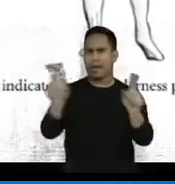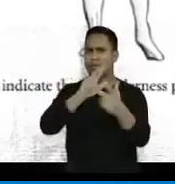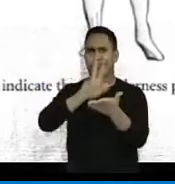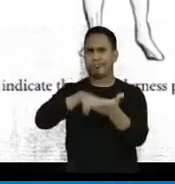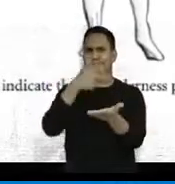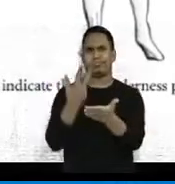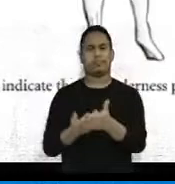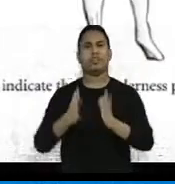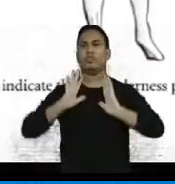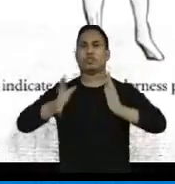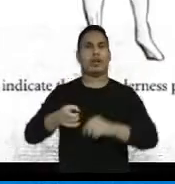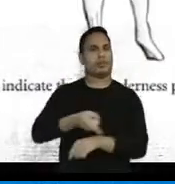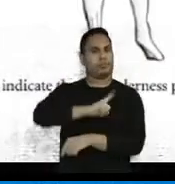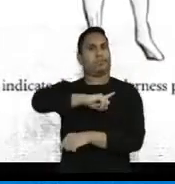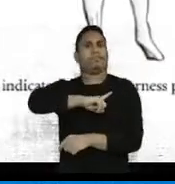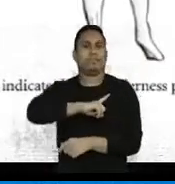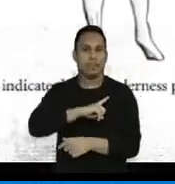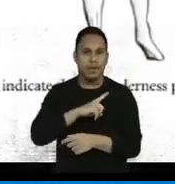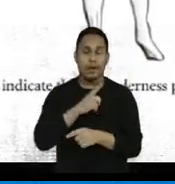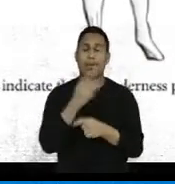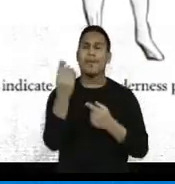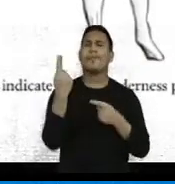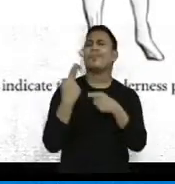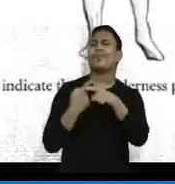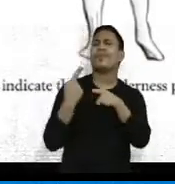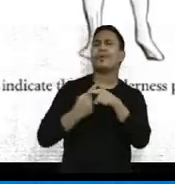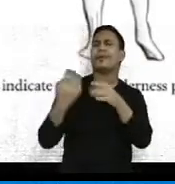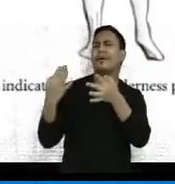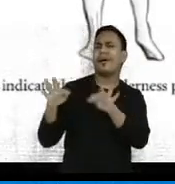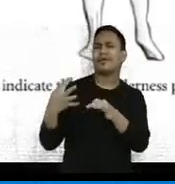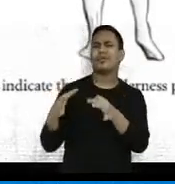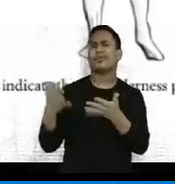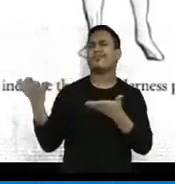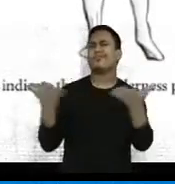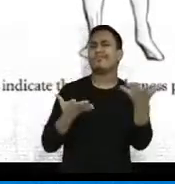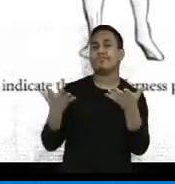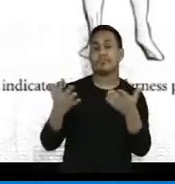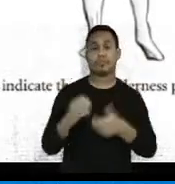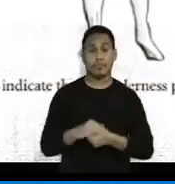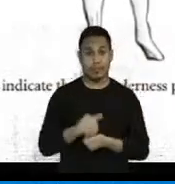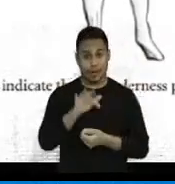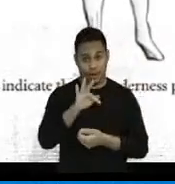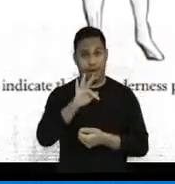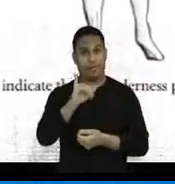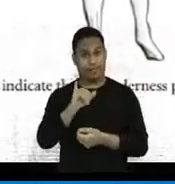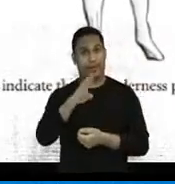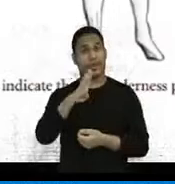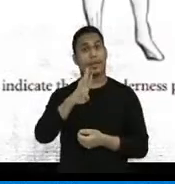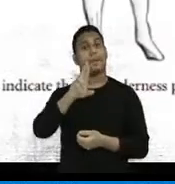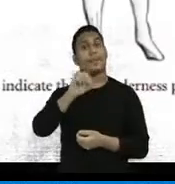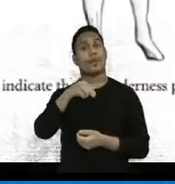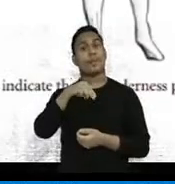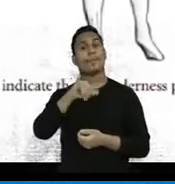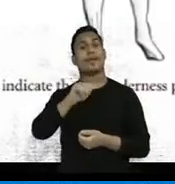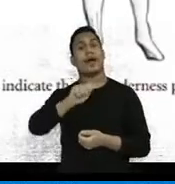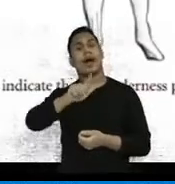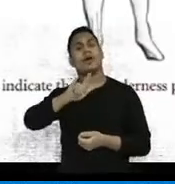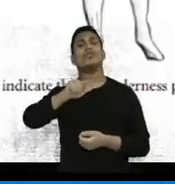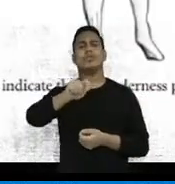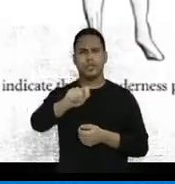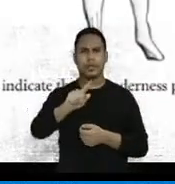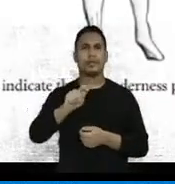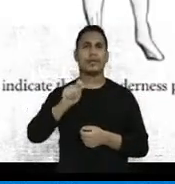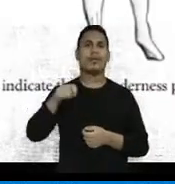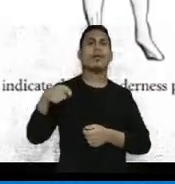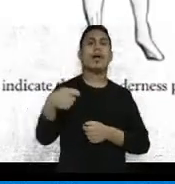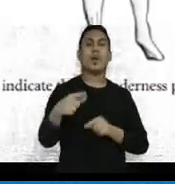dor vem, Daniele? Porque a fibromialgia eu costumo dizer que é um erro de comunicação entre